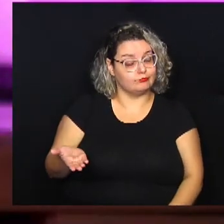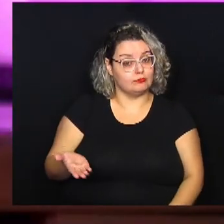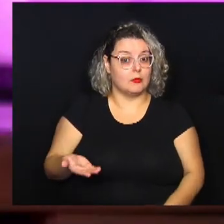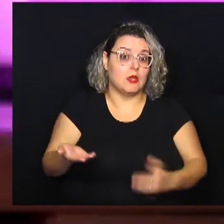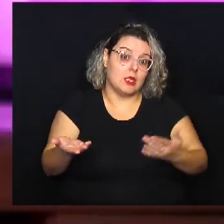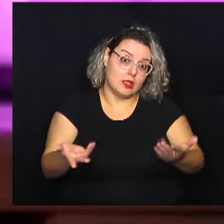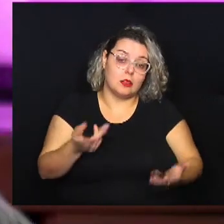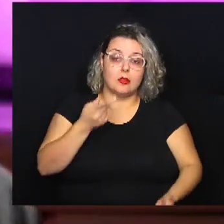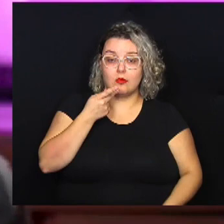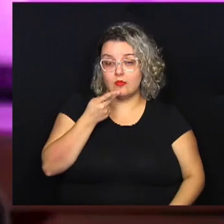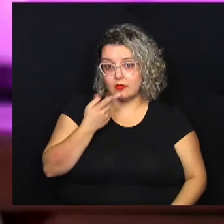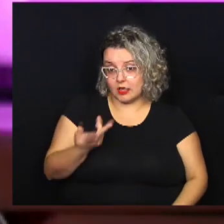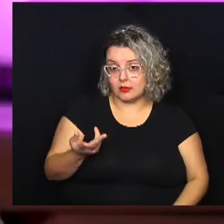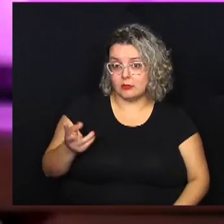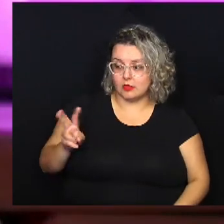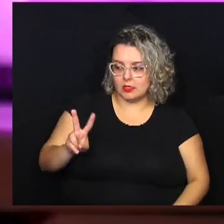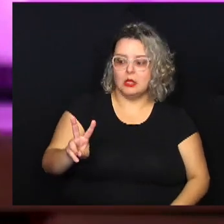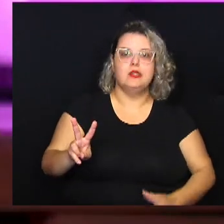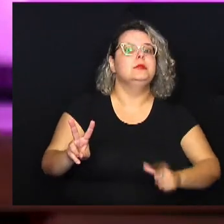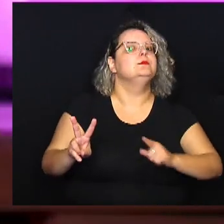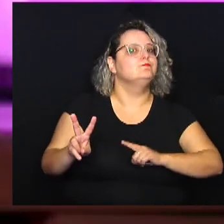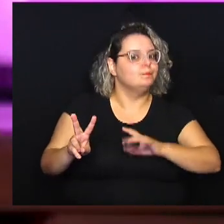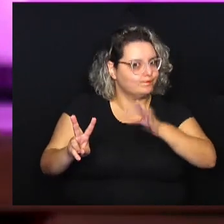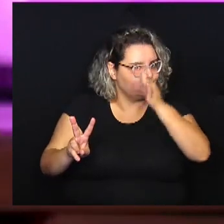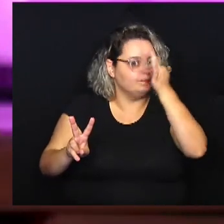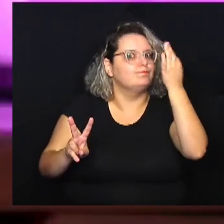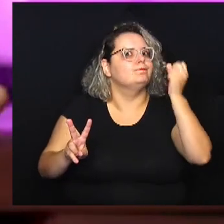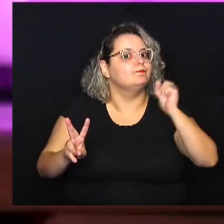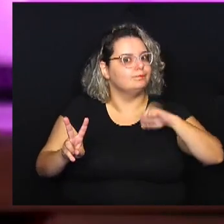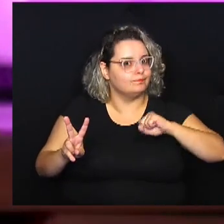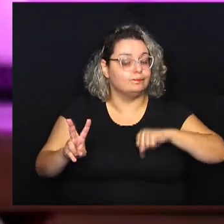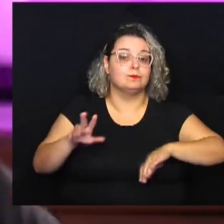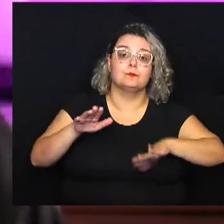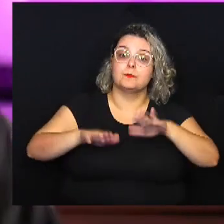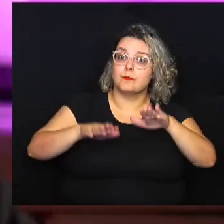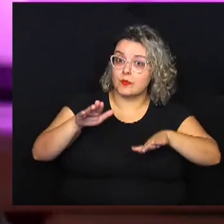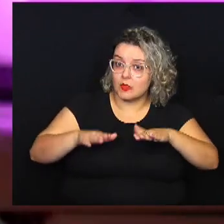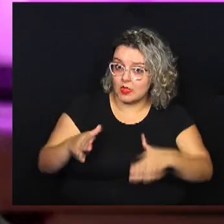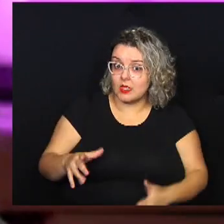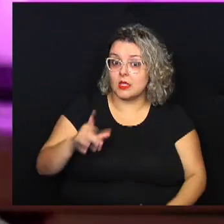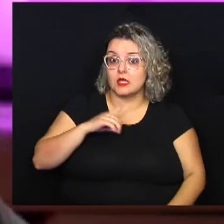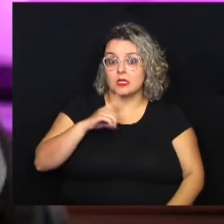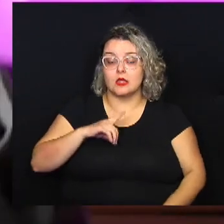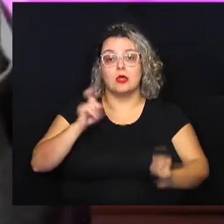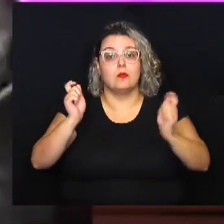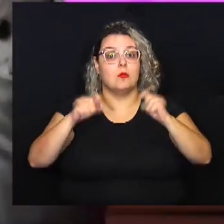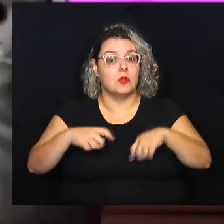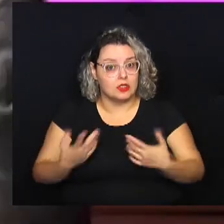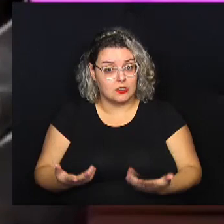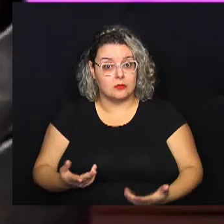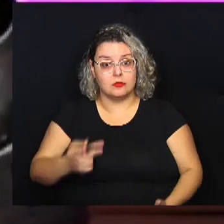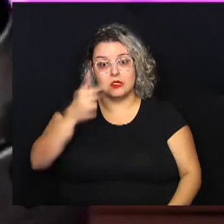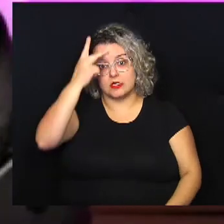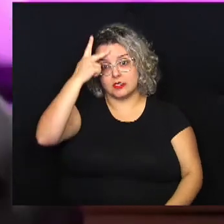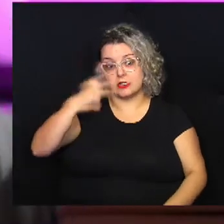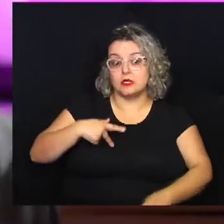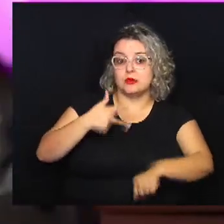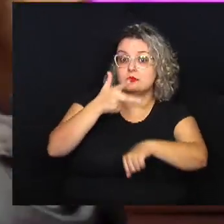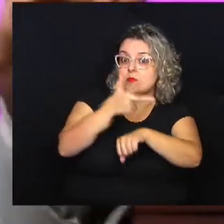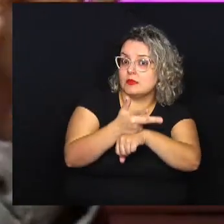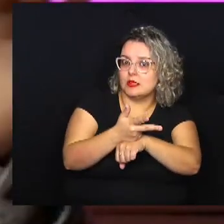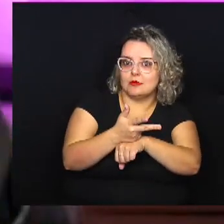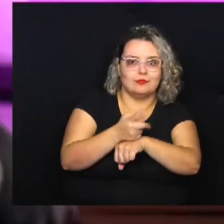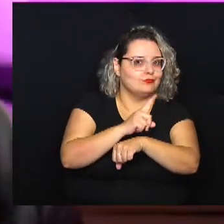fala que elas deram sorte de certa forma, porque muitas vezes existe a possibilidade das próprias câmeras não